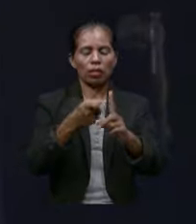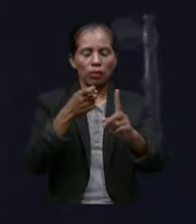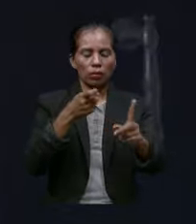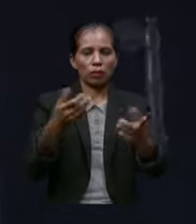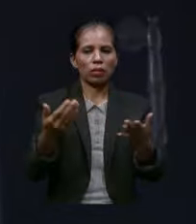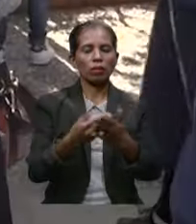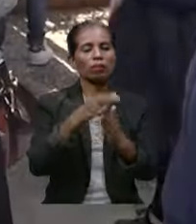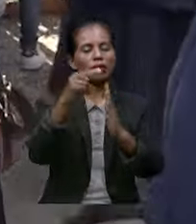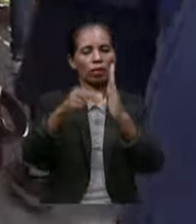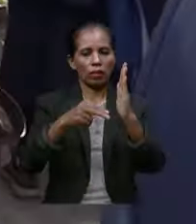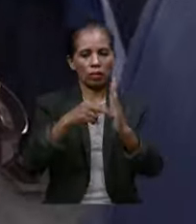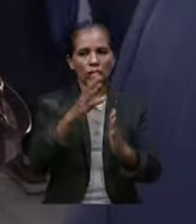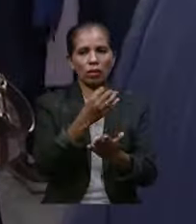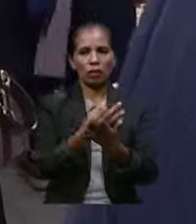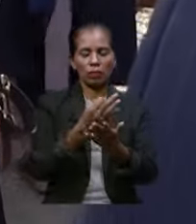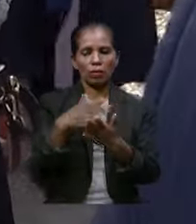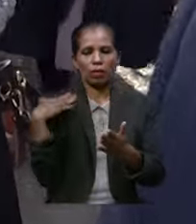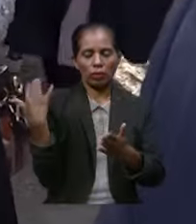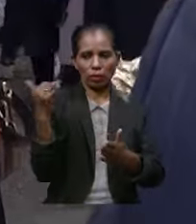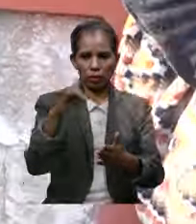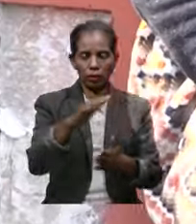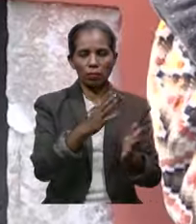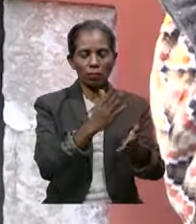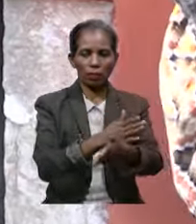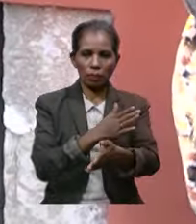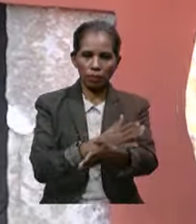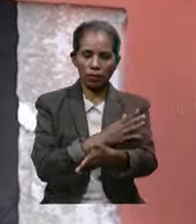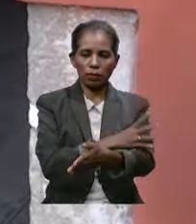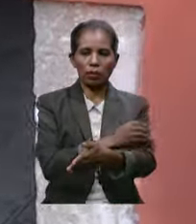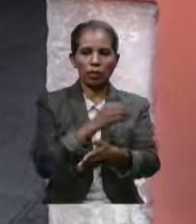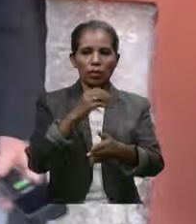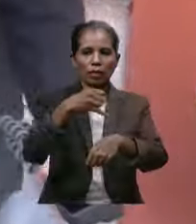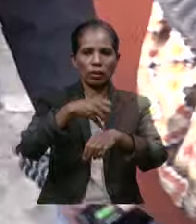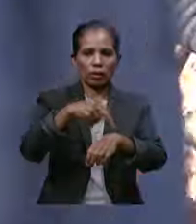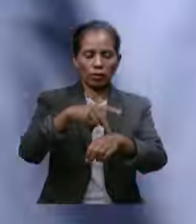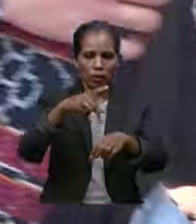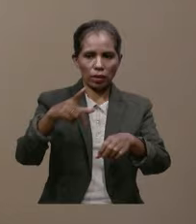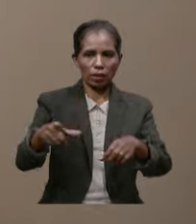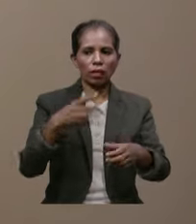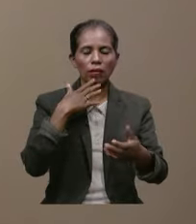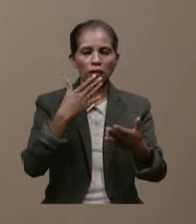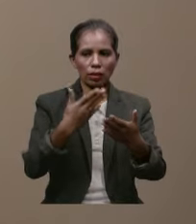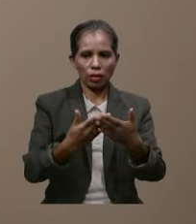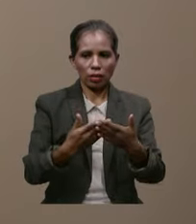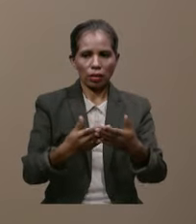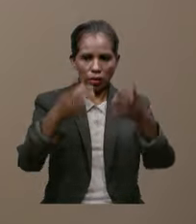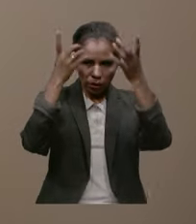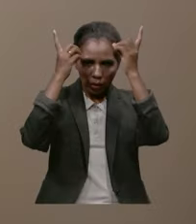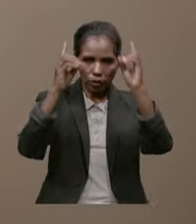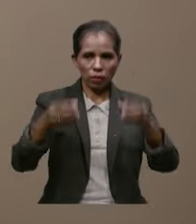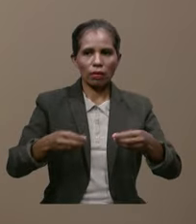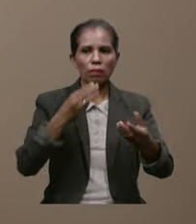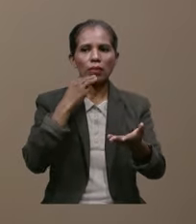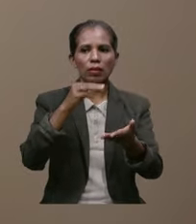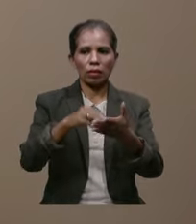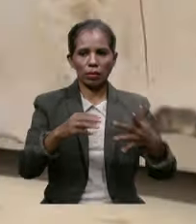Zelândia, Lelang Osamutimba foi ensaiada neve promove e a Exposição Internacional Karima Asado, no Zurimos decidiu na forma ensaio